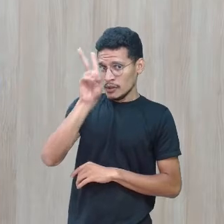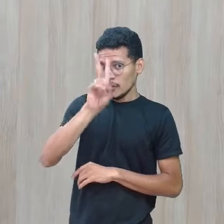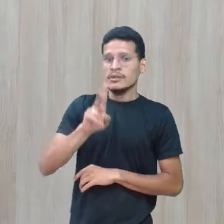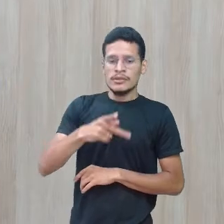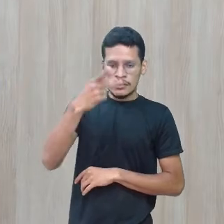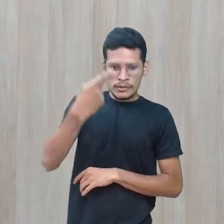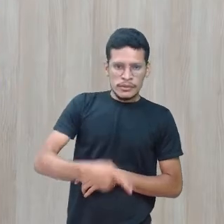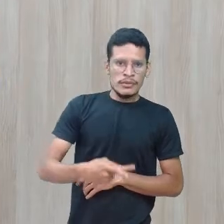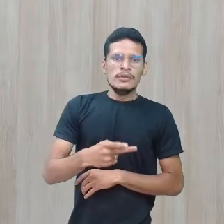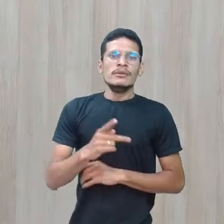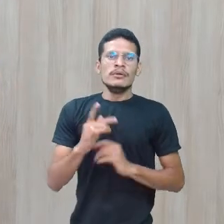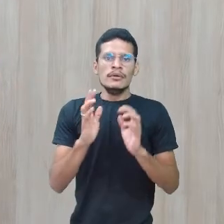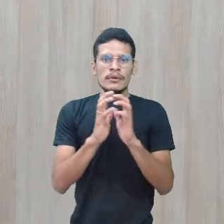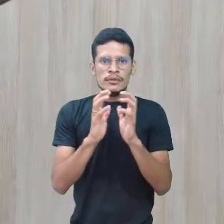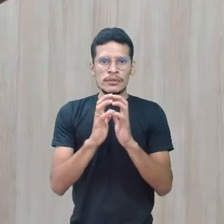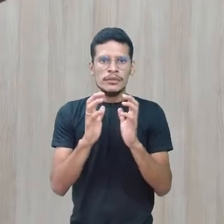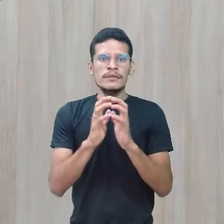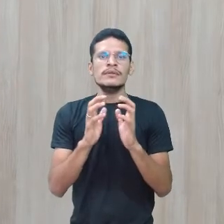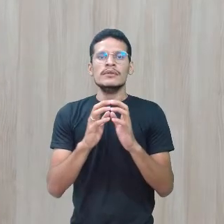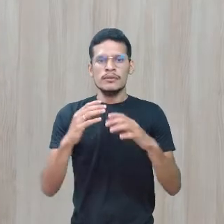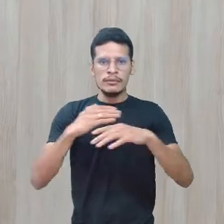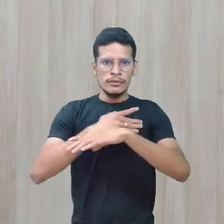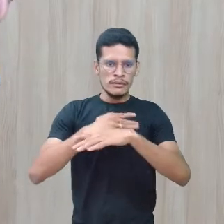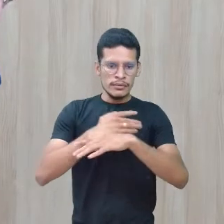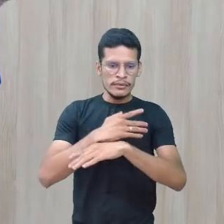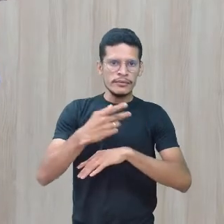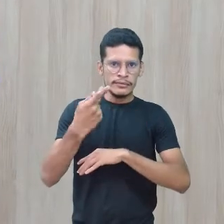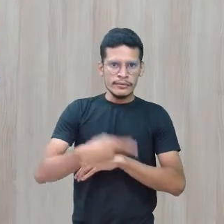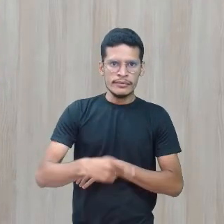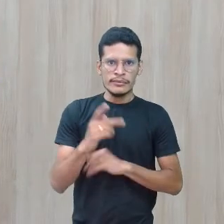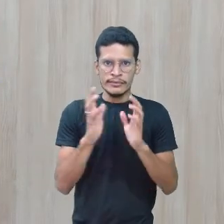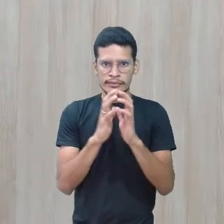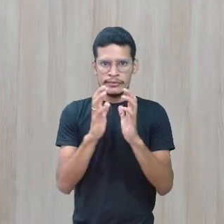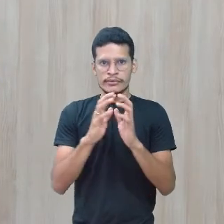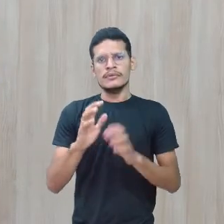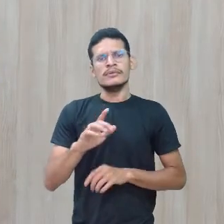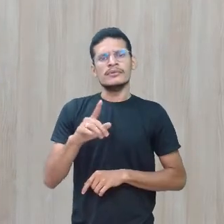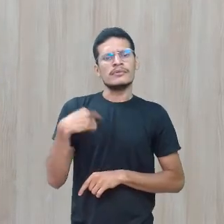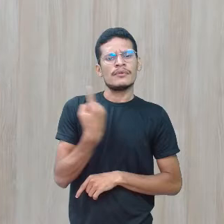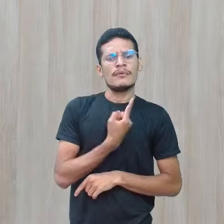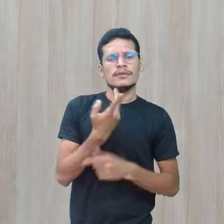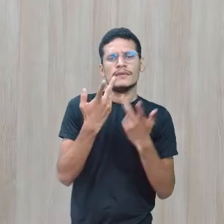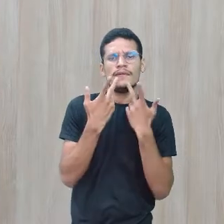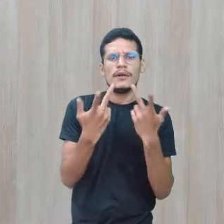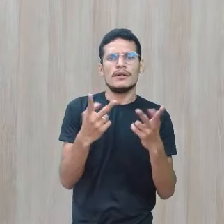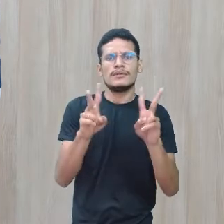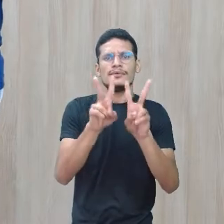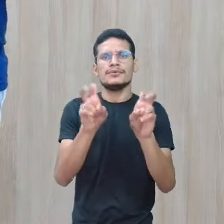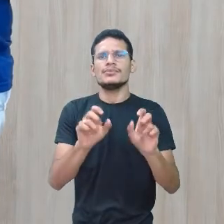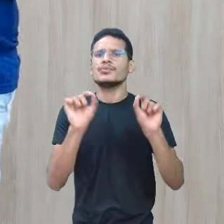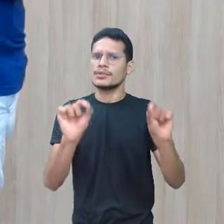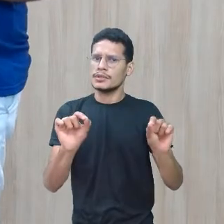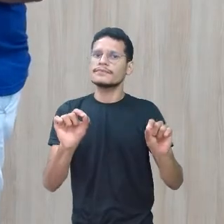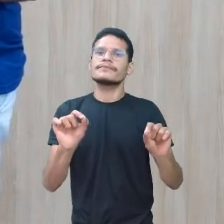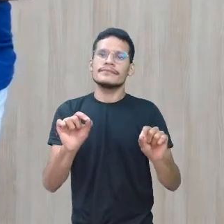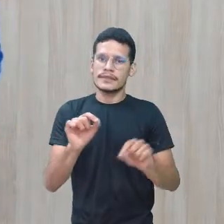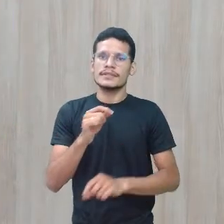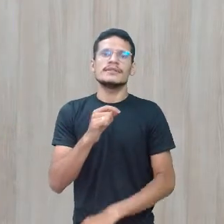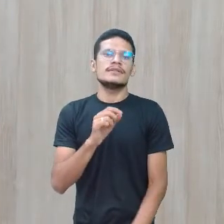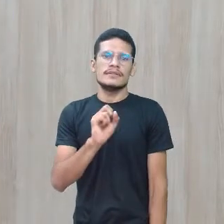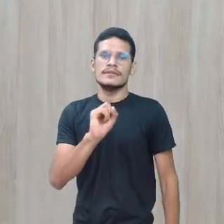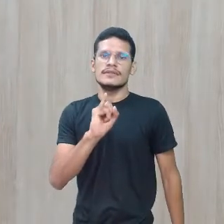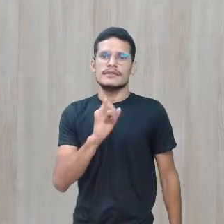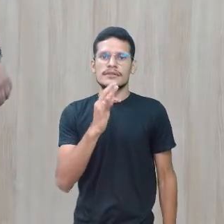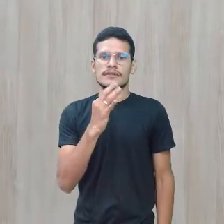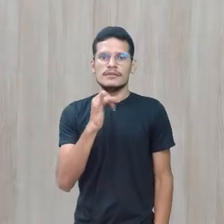nossa, né, cidade, né, no nosso município. Então, a gente vai falar um pouquinho a respeito do Sítio da Trindade,